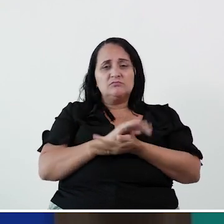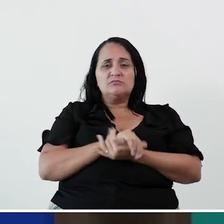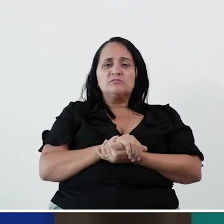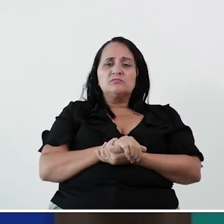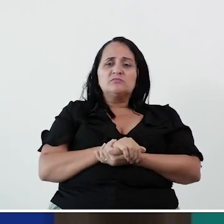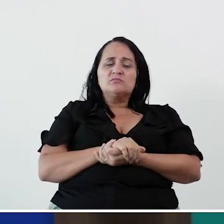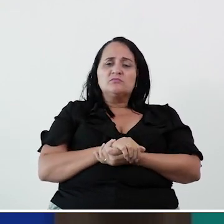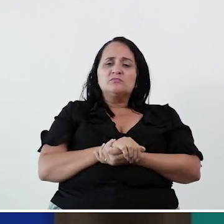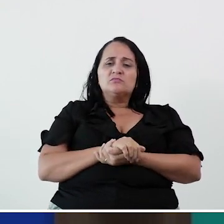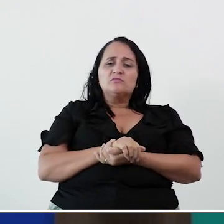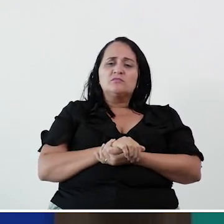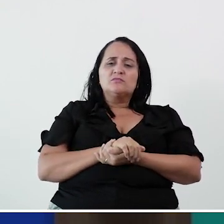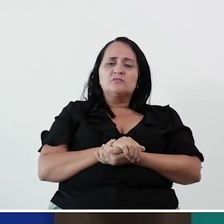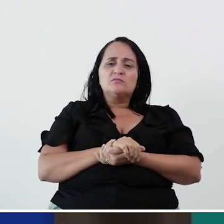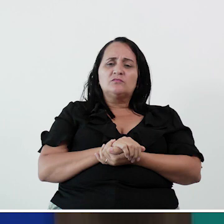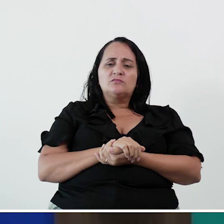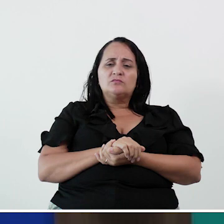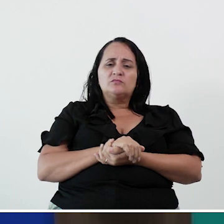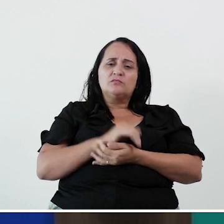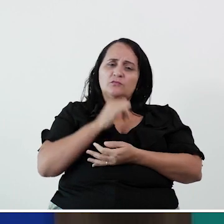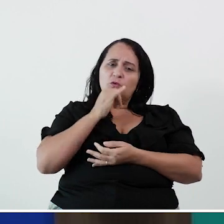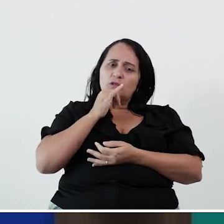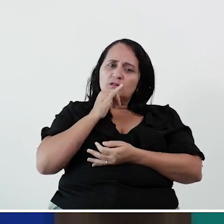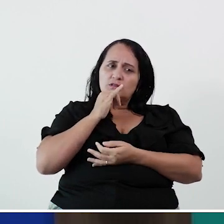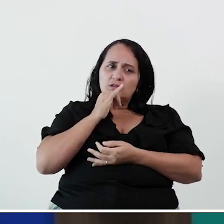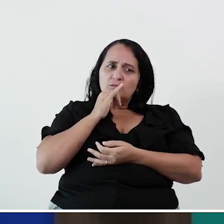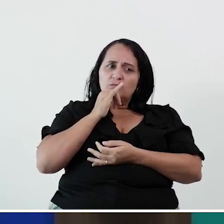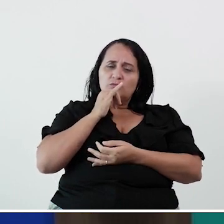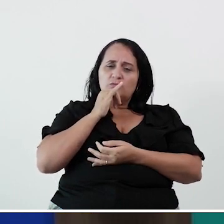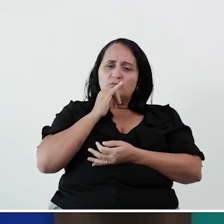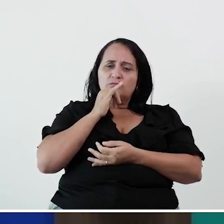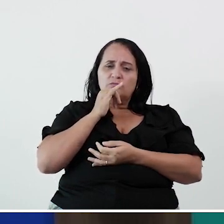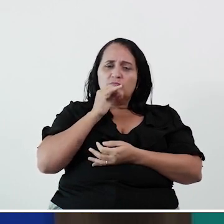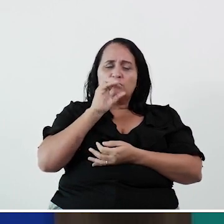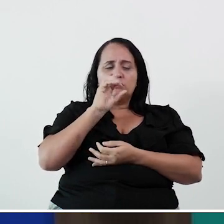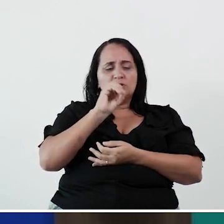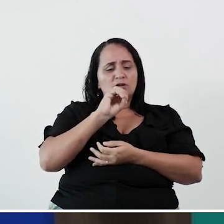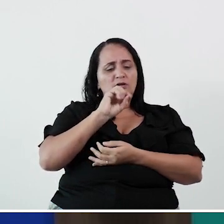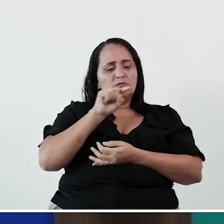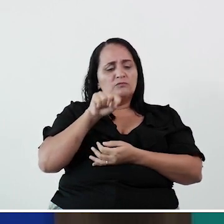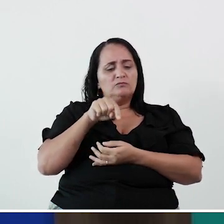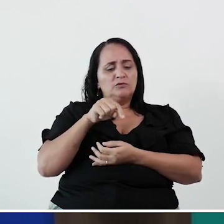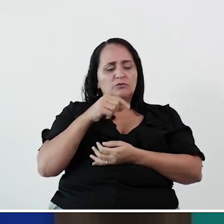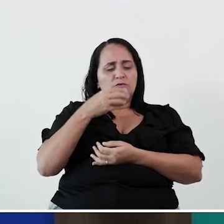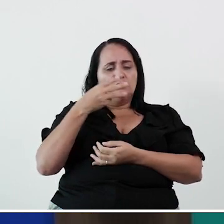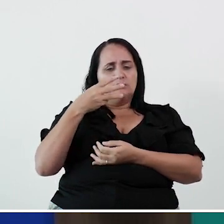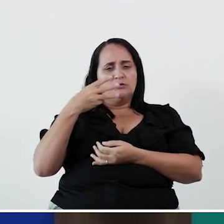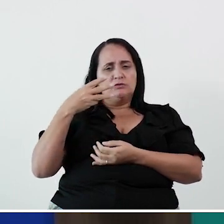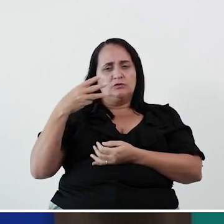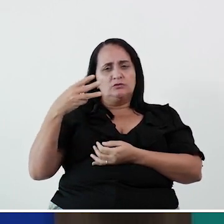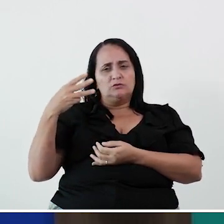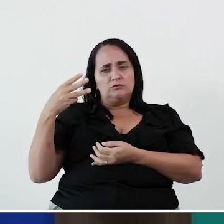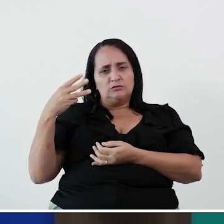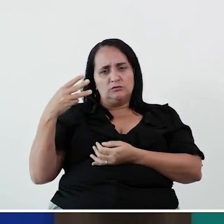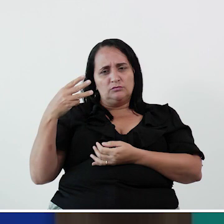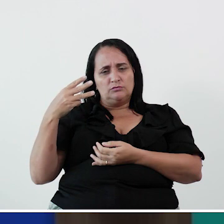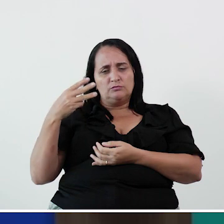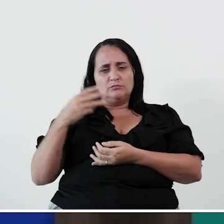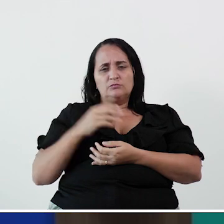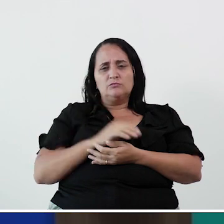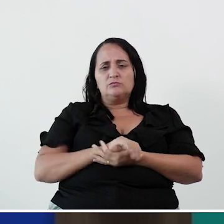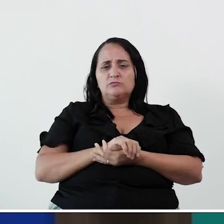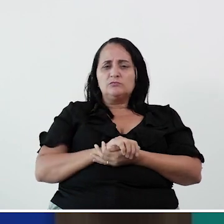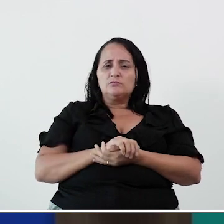Simples, quando eu tenho a vírgula e logo depois dela o período. A